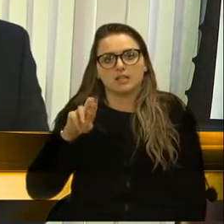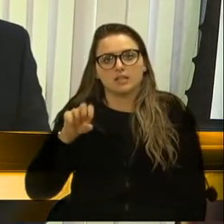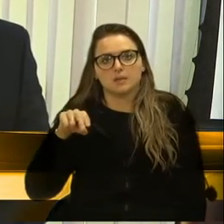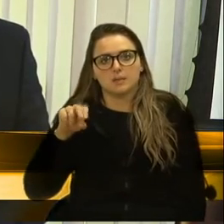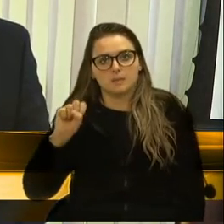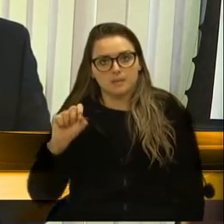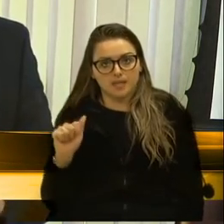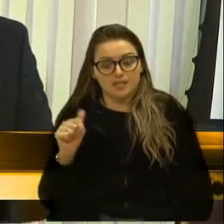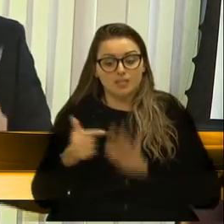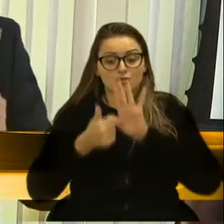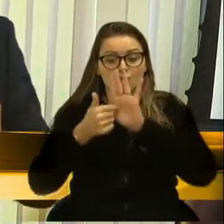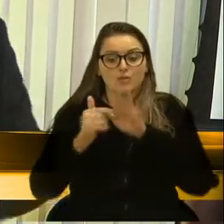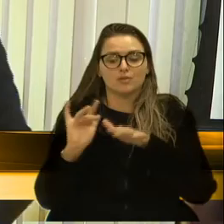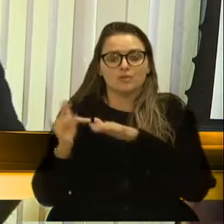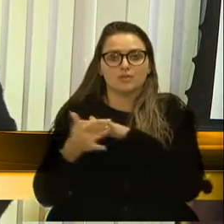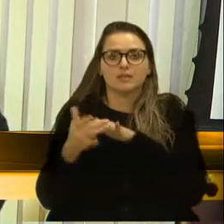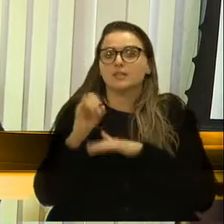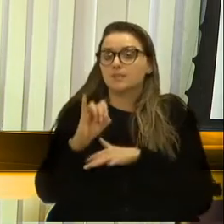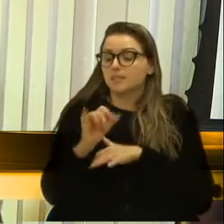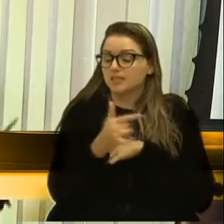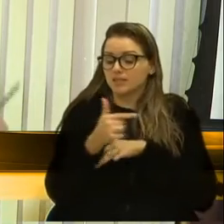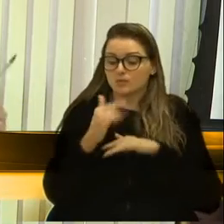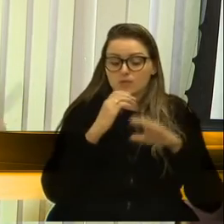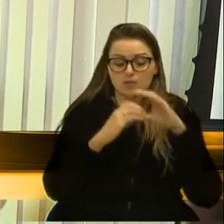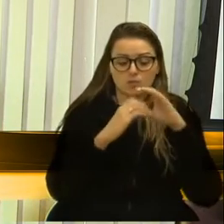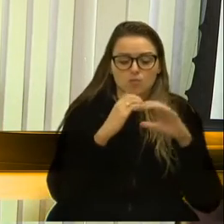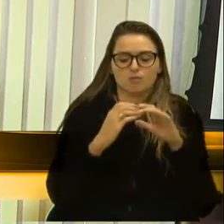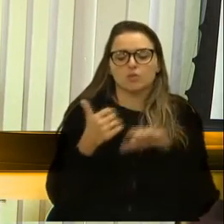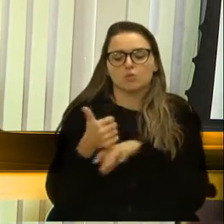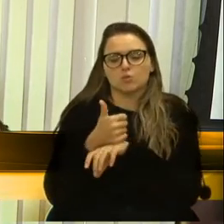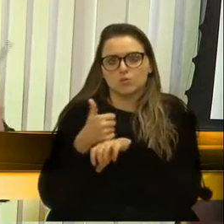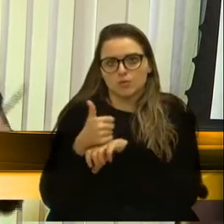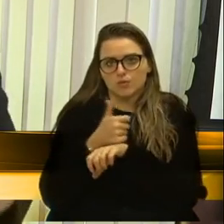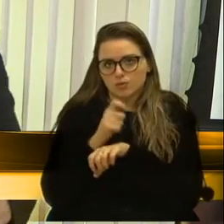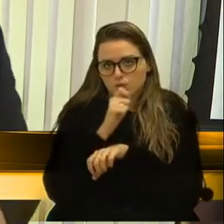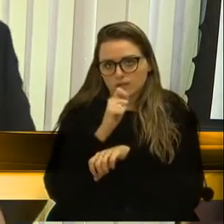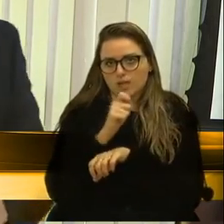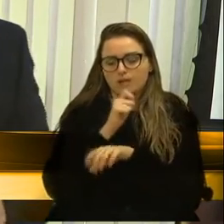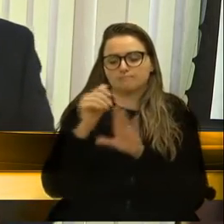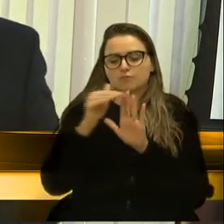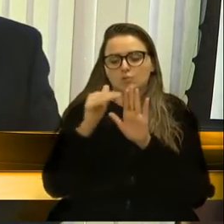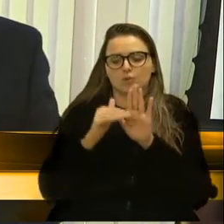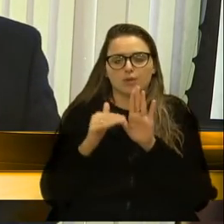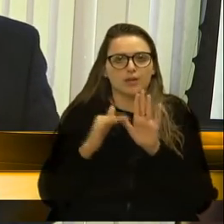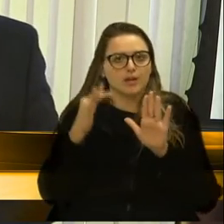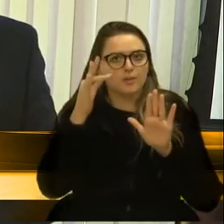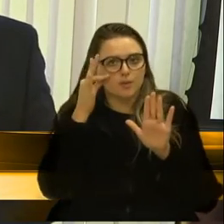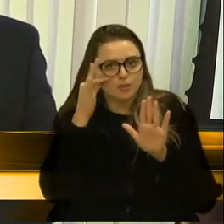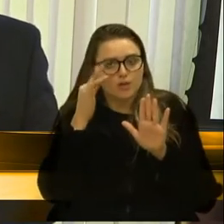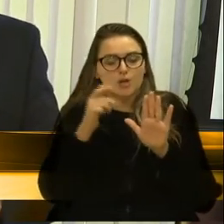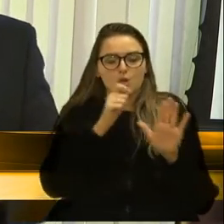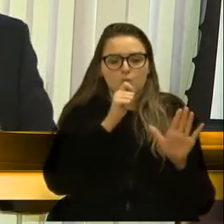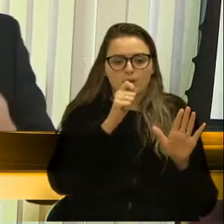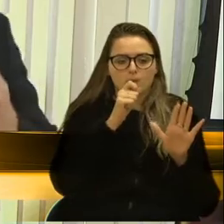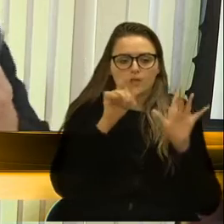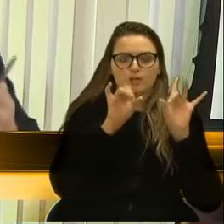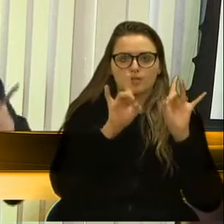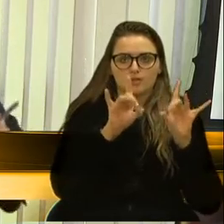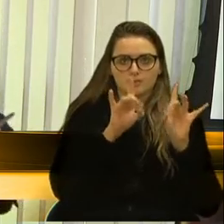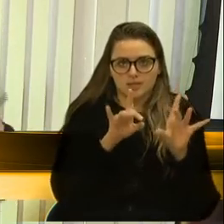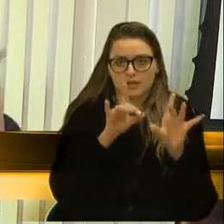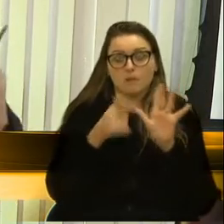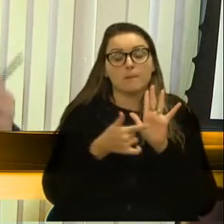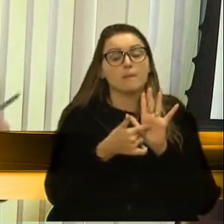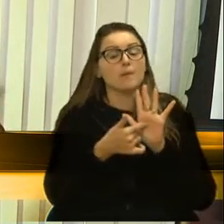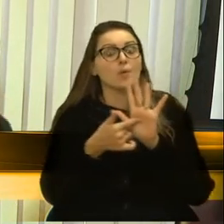Fundamental. Se não fosse a imprensa, com seus jornalistas, com seus programas ao vivo, com as suas reportagens especiais,